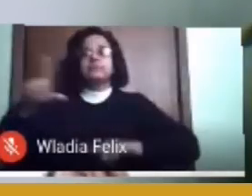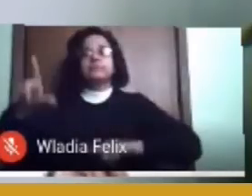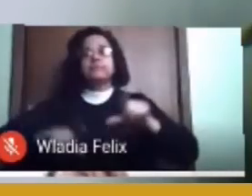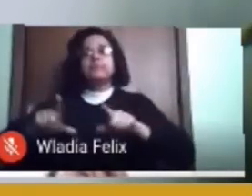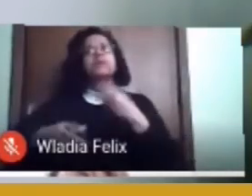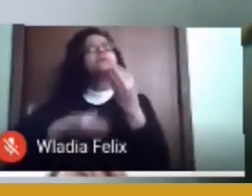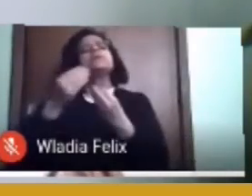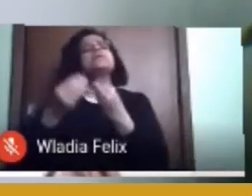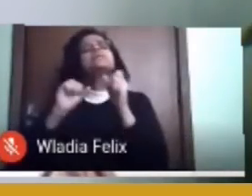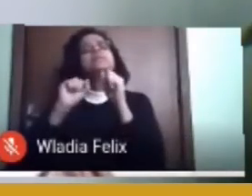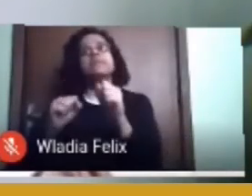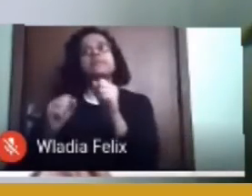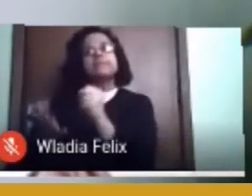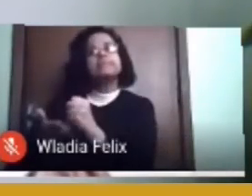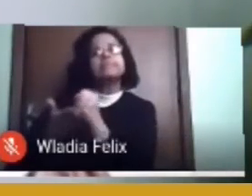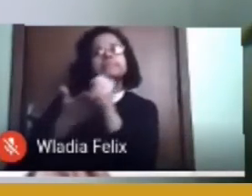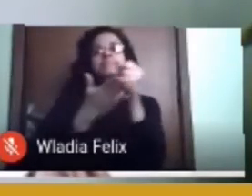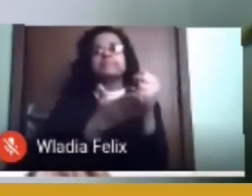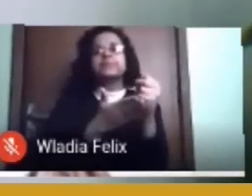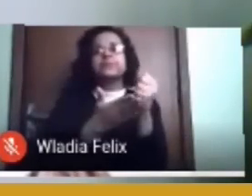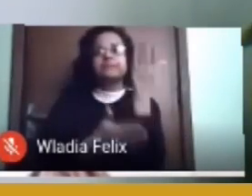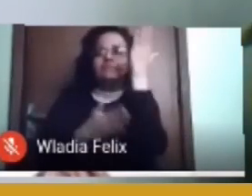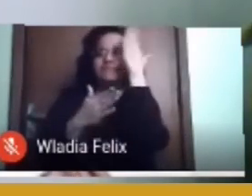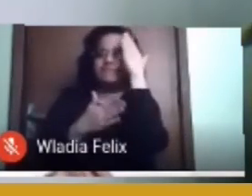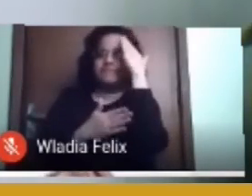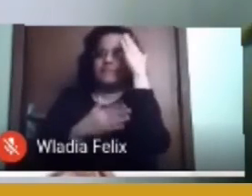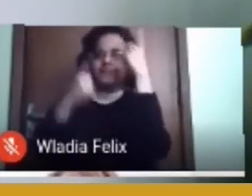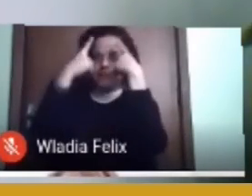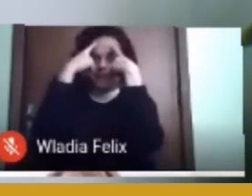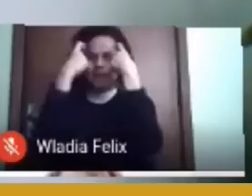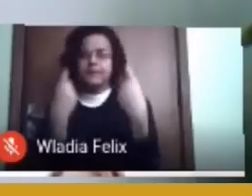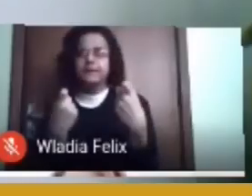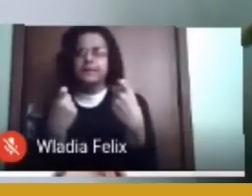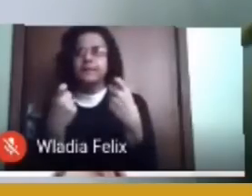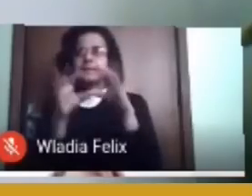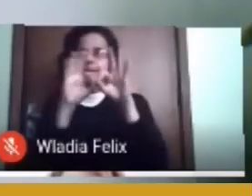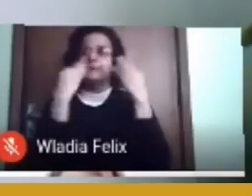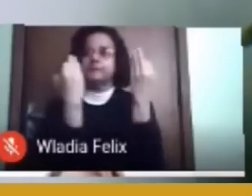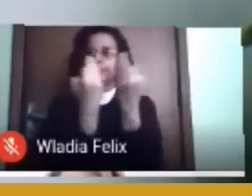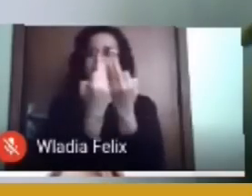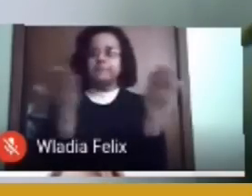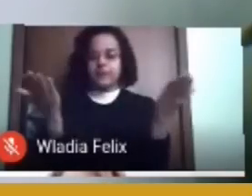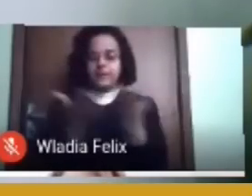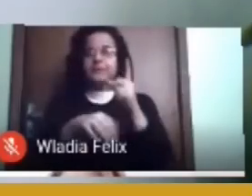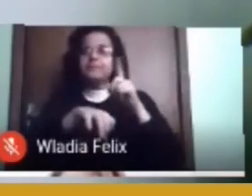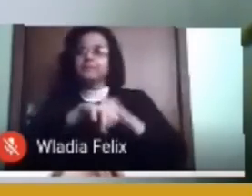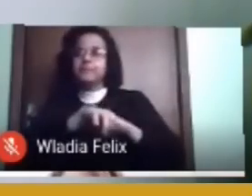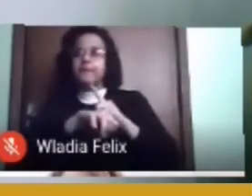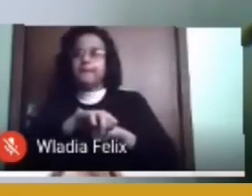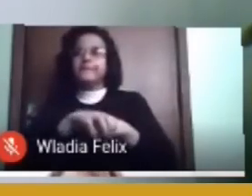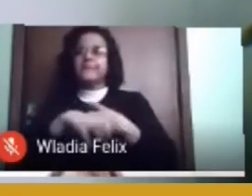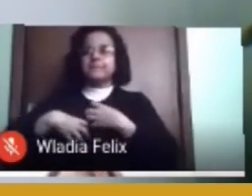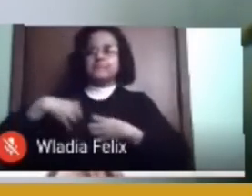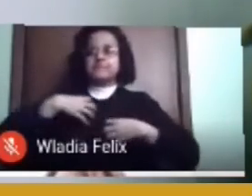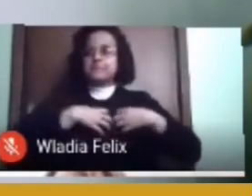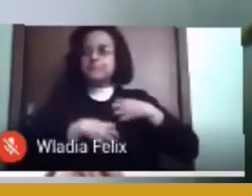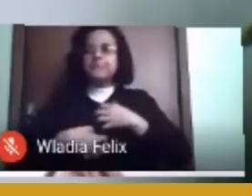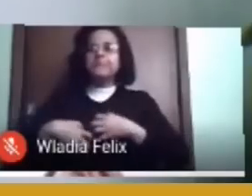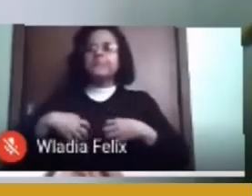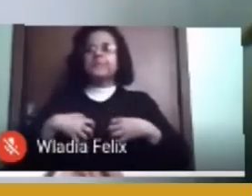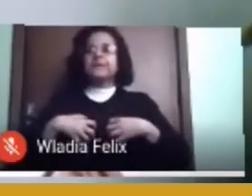famílias nesse momento aí de tanta ansiedade, de negligência, né, que nós estamos submetidos?